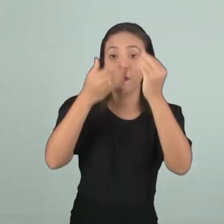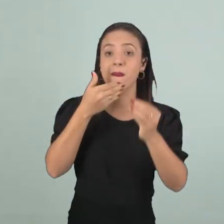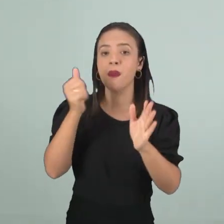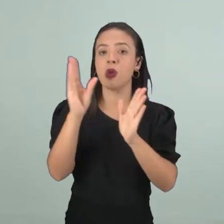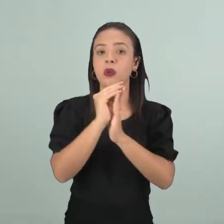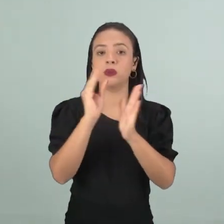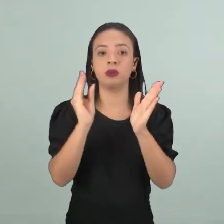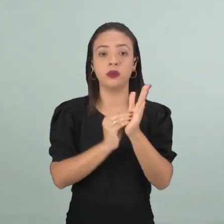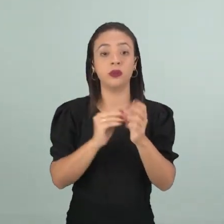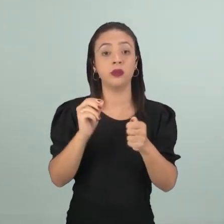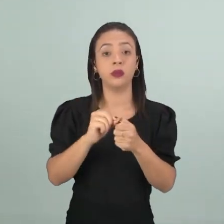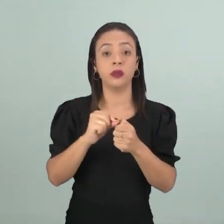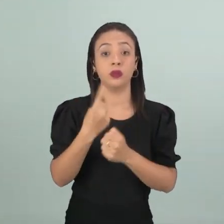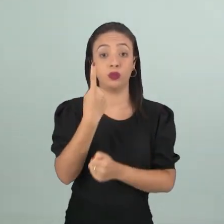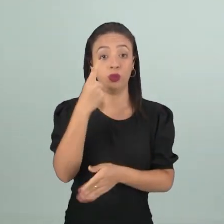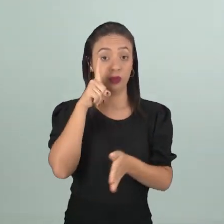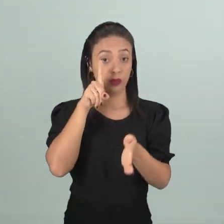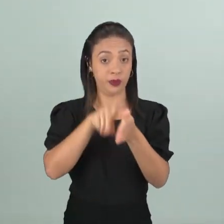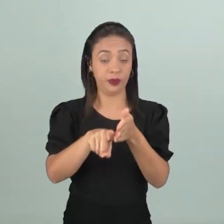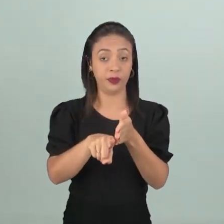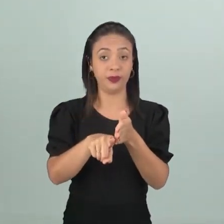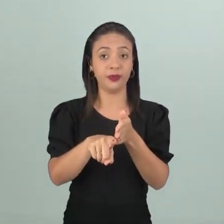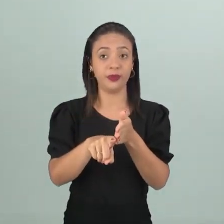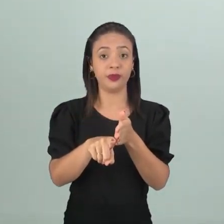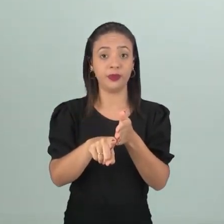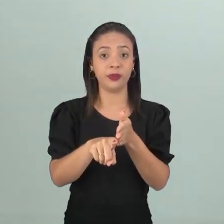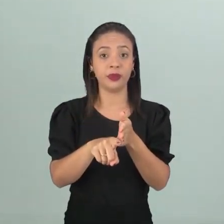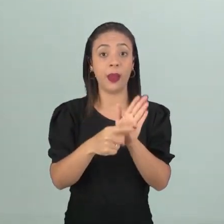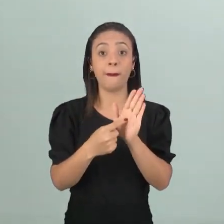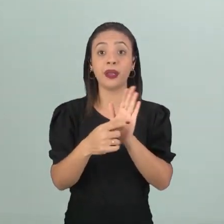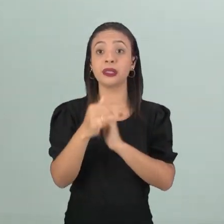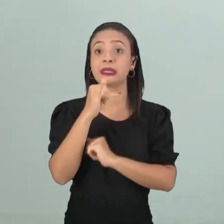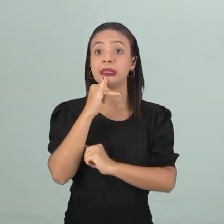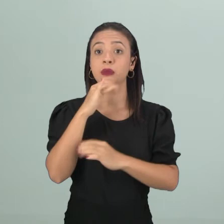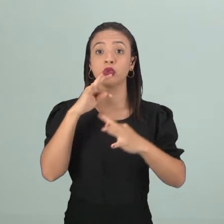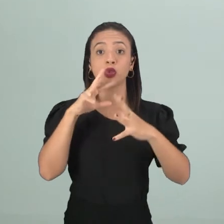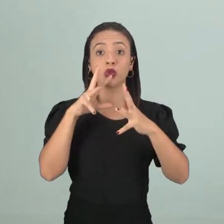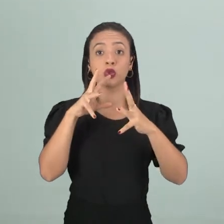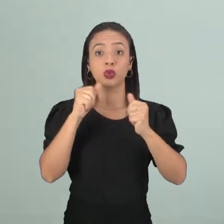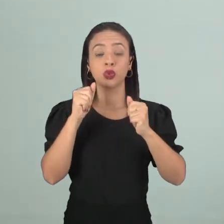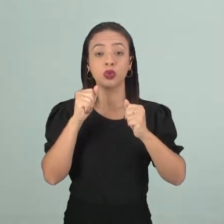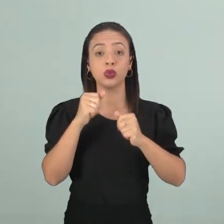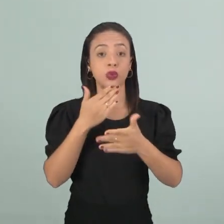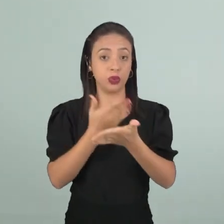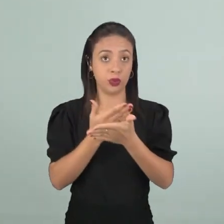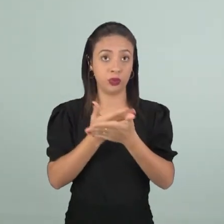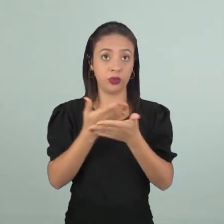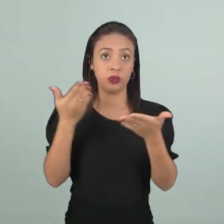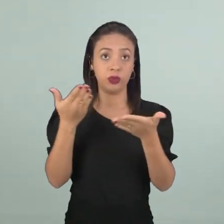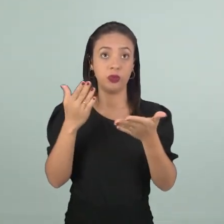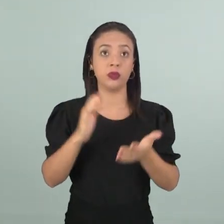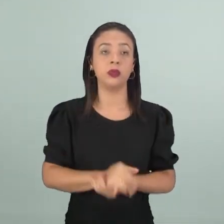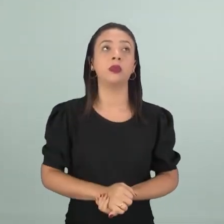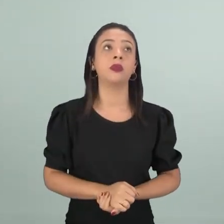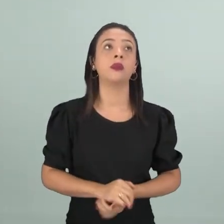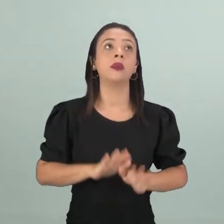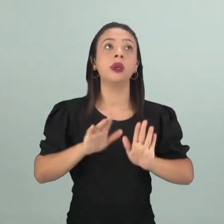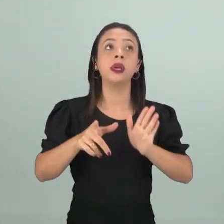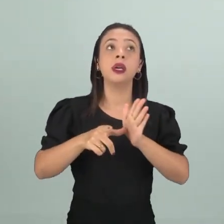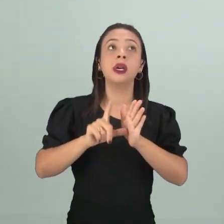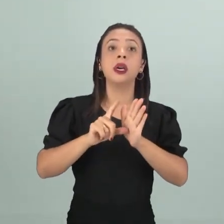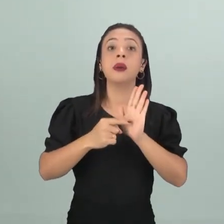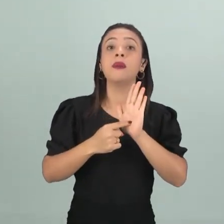vai fazer apenas uma questão que vai exemplificar todo o nosso conteúdo que a gente acabou de ver, mas eu trouxe antes um